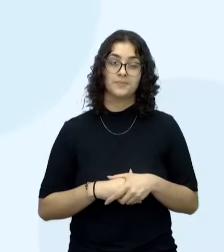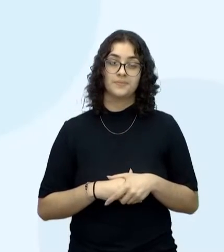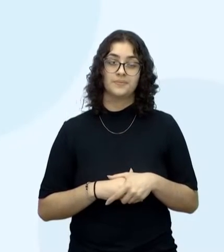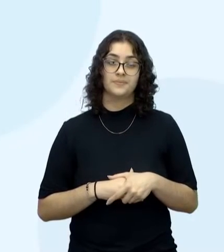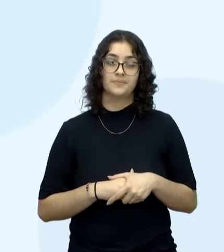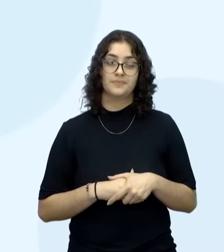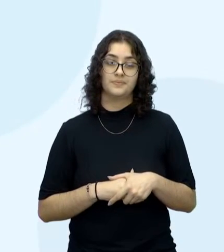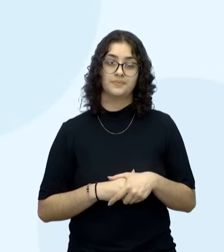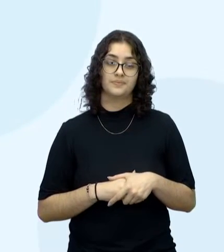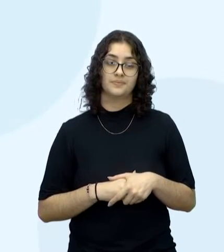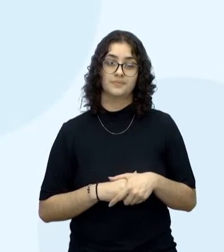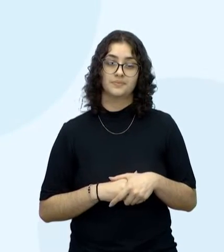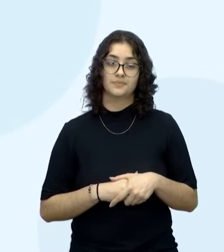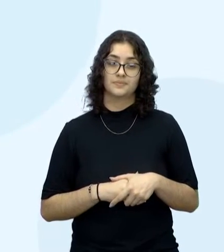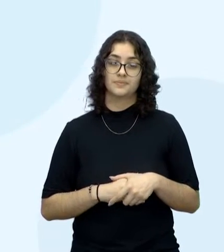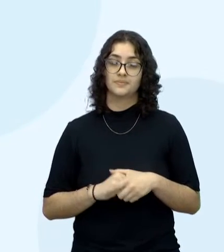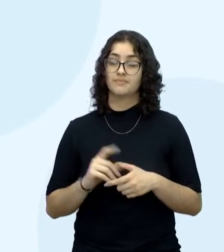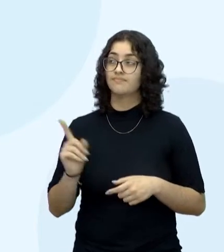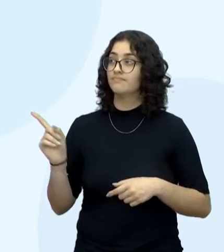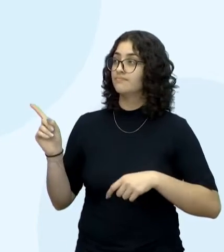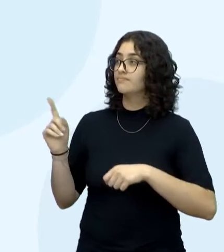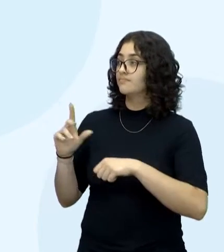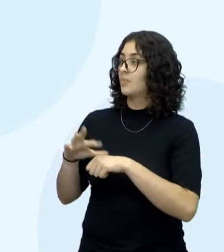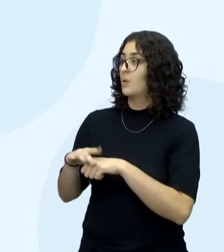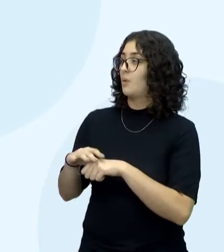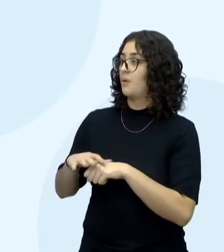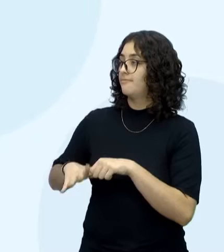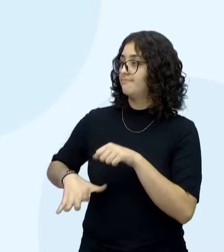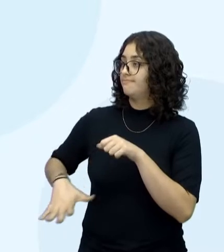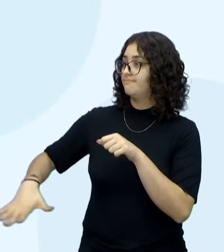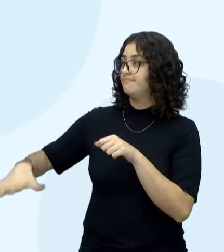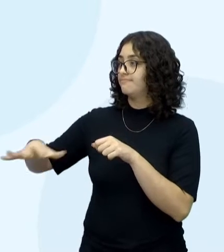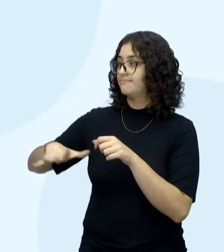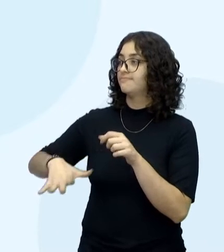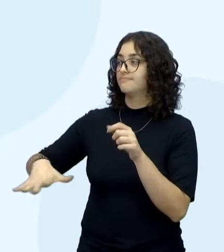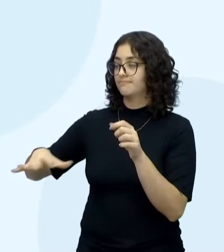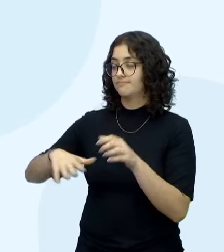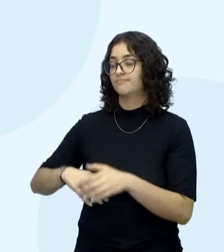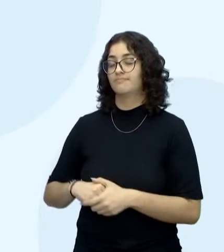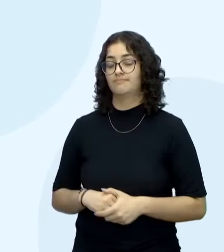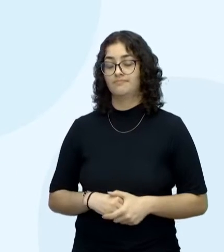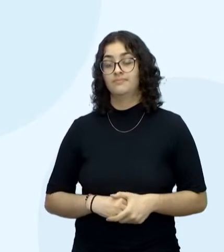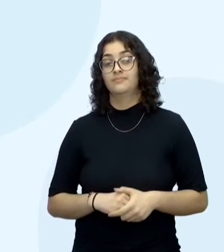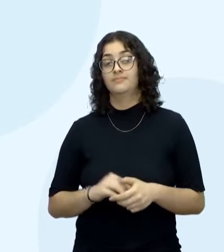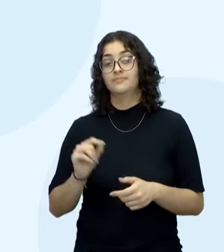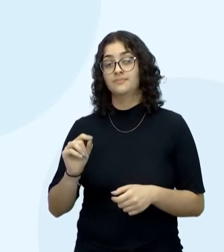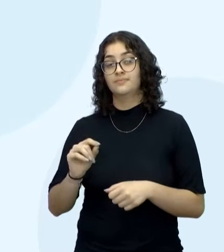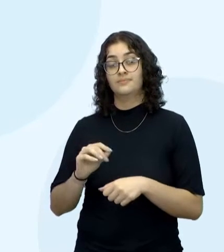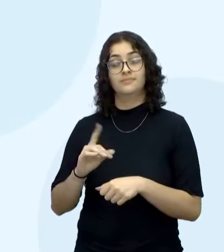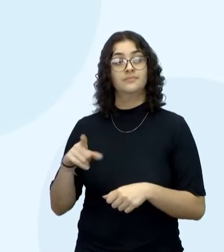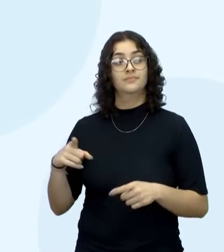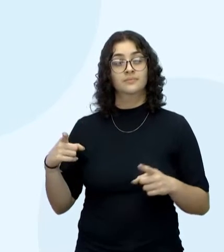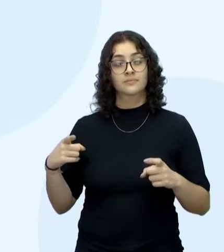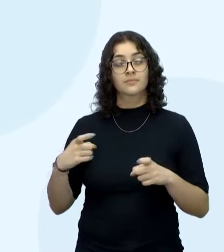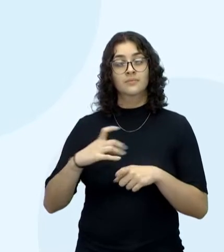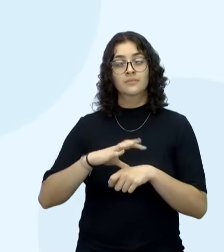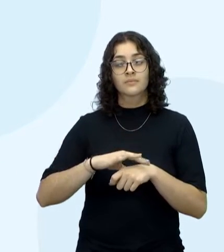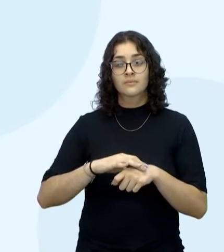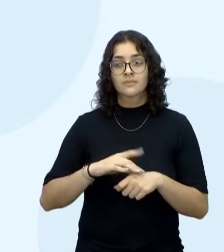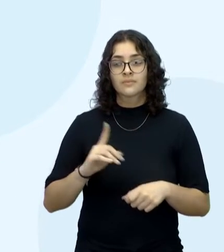grande proliferação de patógenos no meio ambiente, né? O que são patógenos?